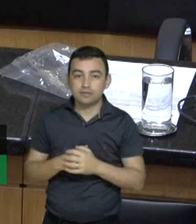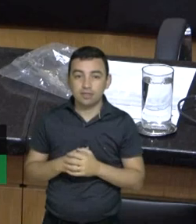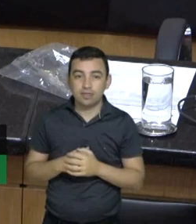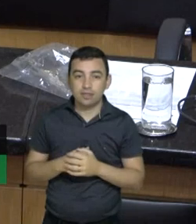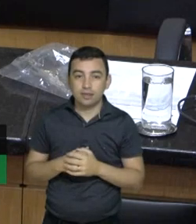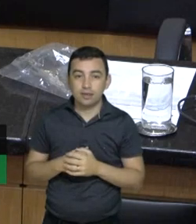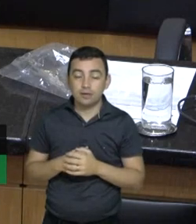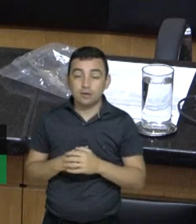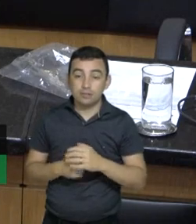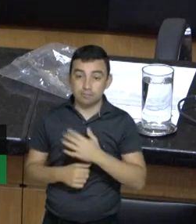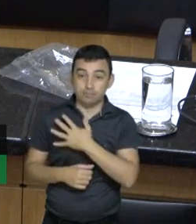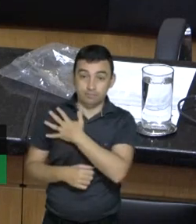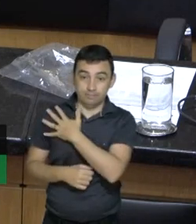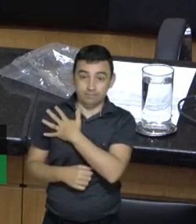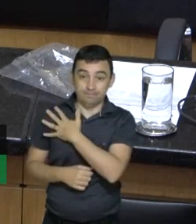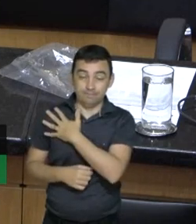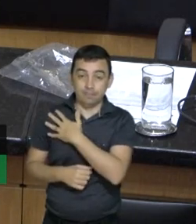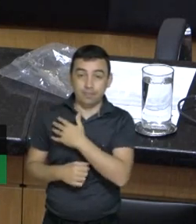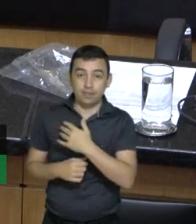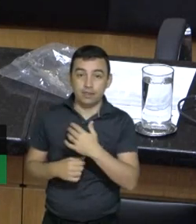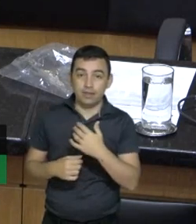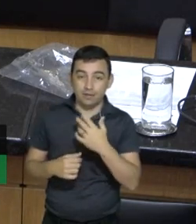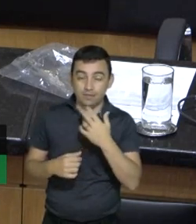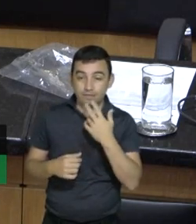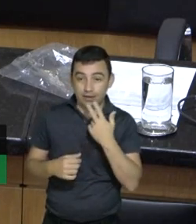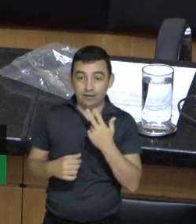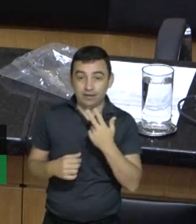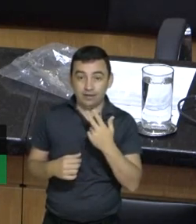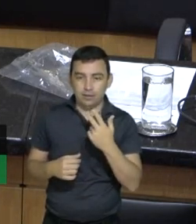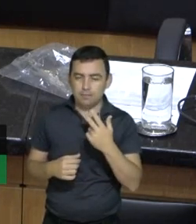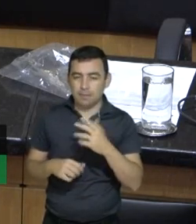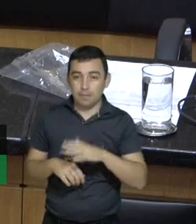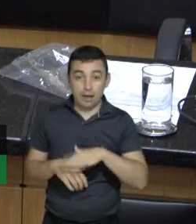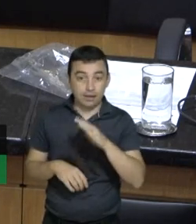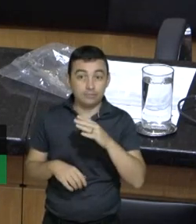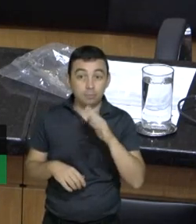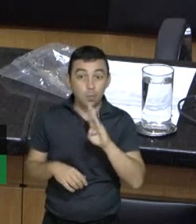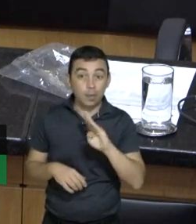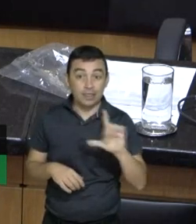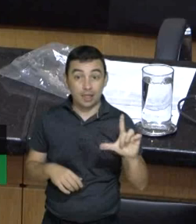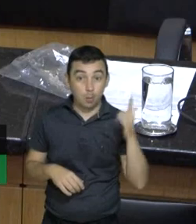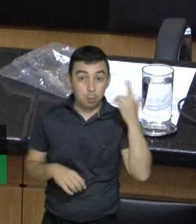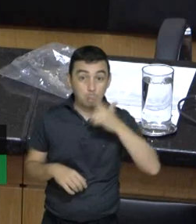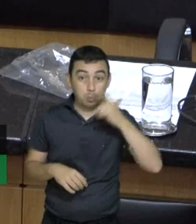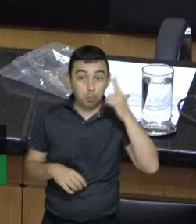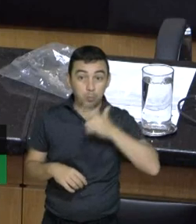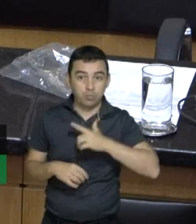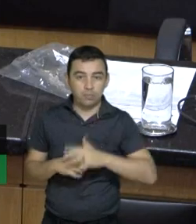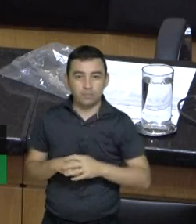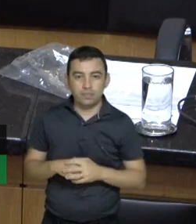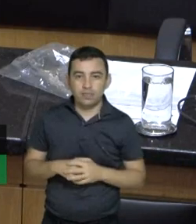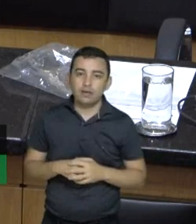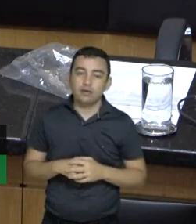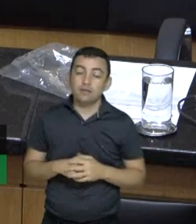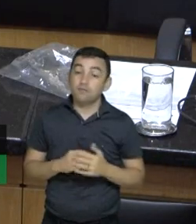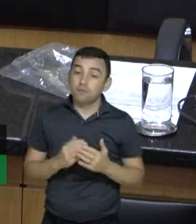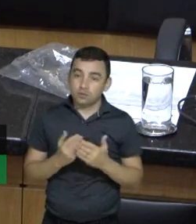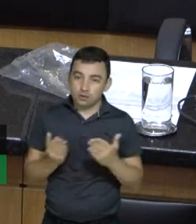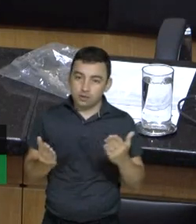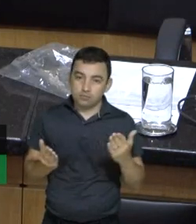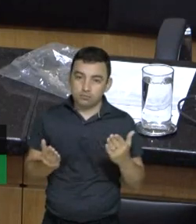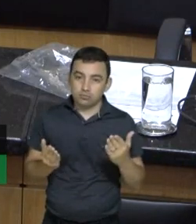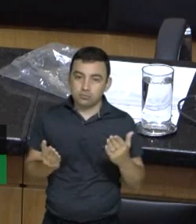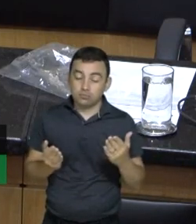Napoleão Bernardes é a respeito de mais uma coisa de Blumenau né mas os senhores a senhora e senhores